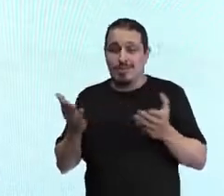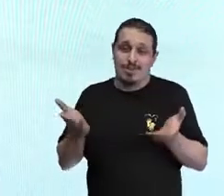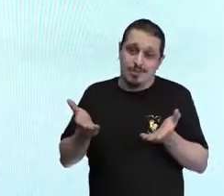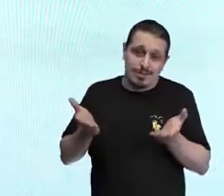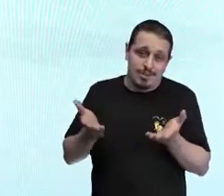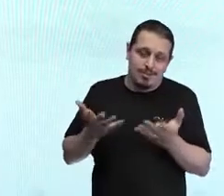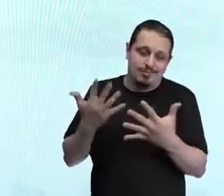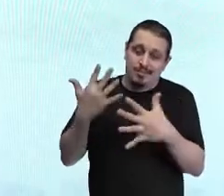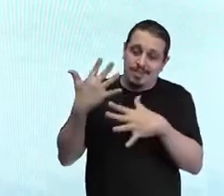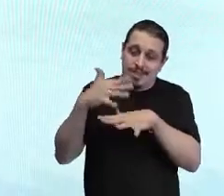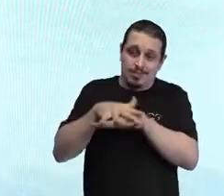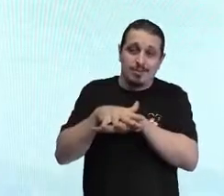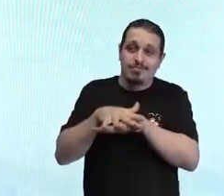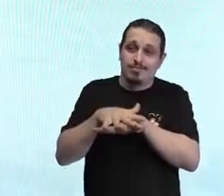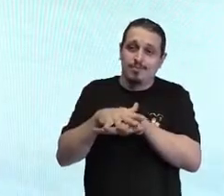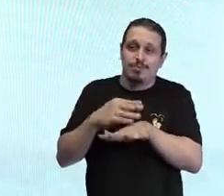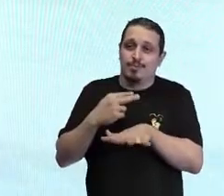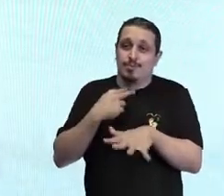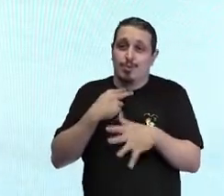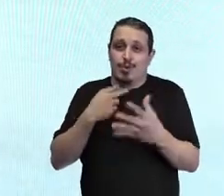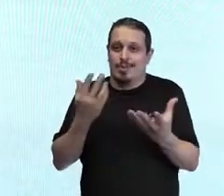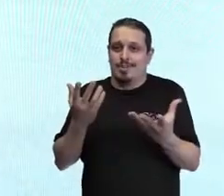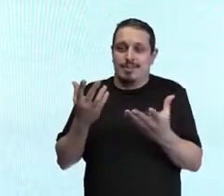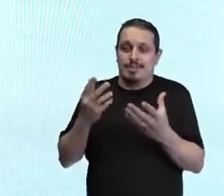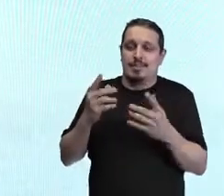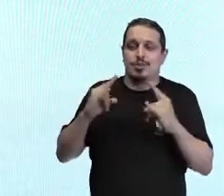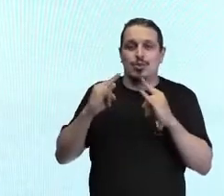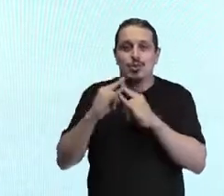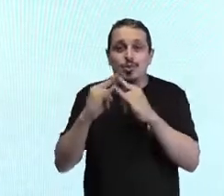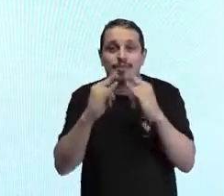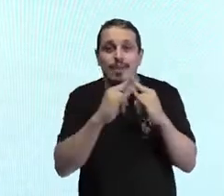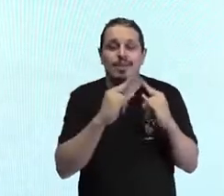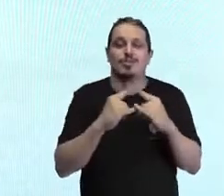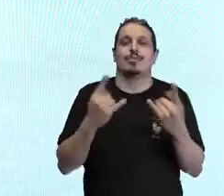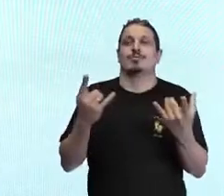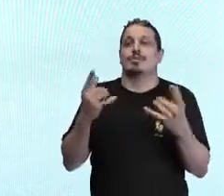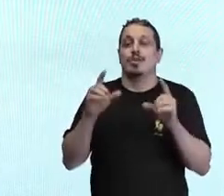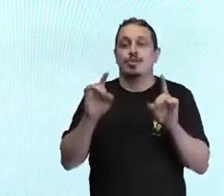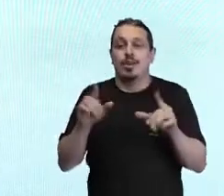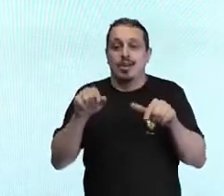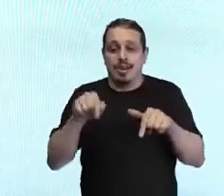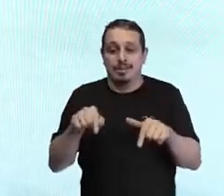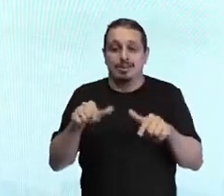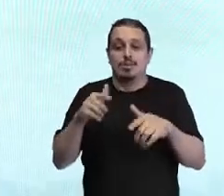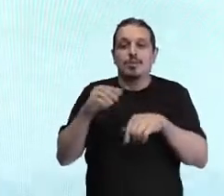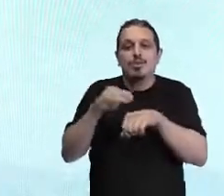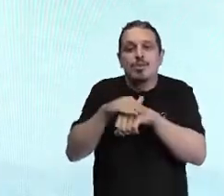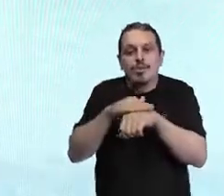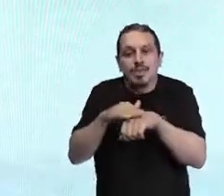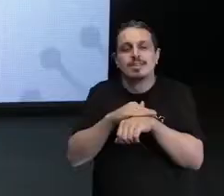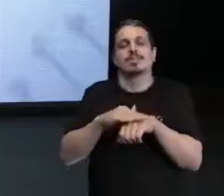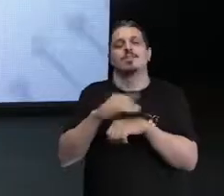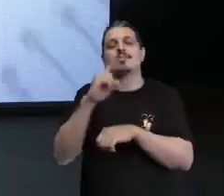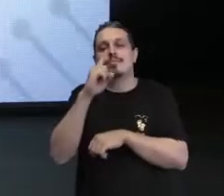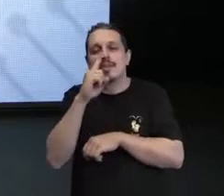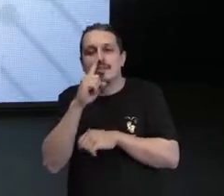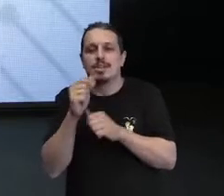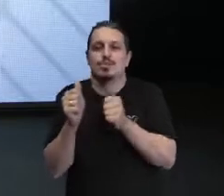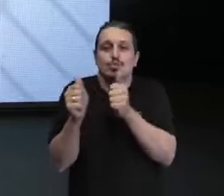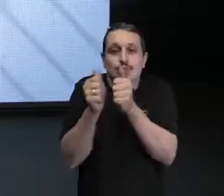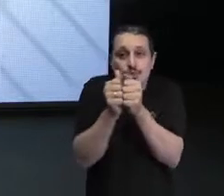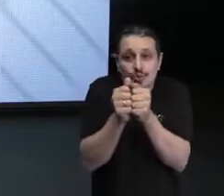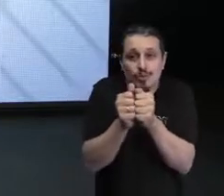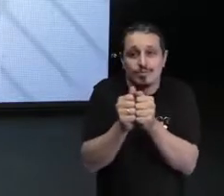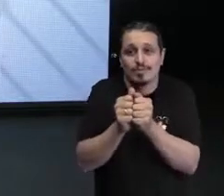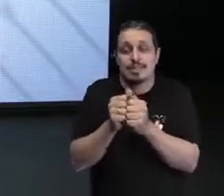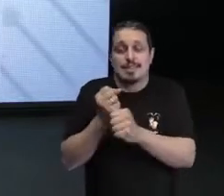óbvios. Agora o Instituto tem feito apenas rodas de conversa online com as mães para dar esse suporte emocional